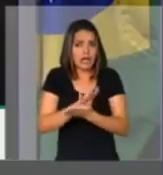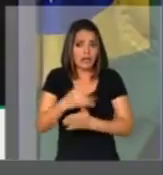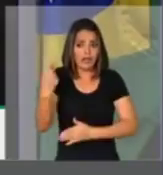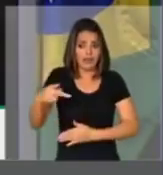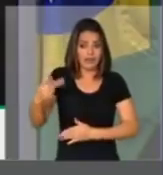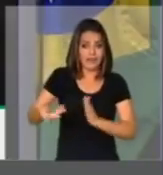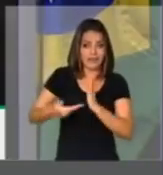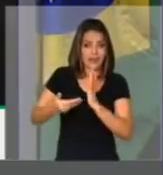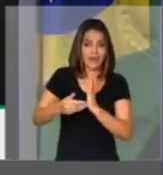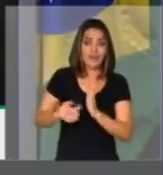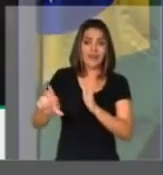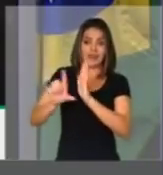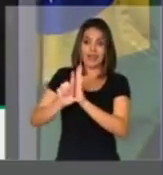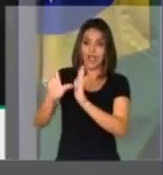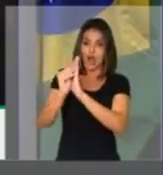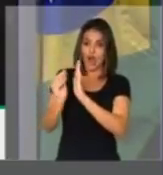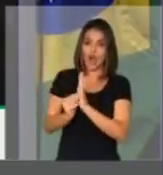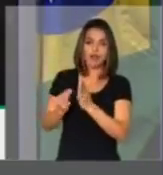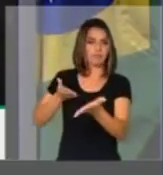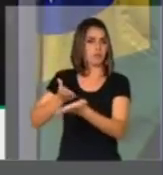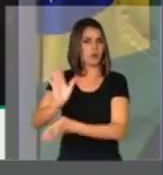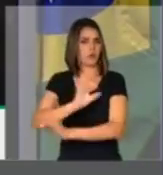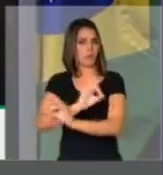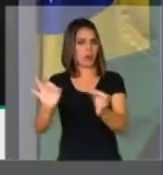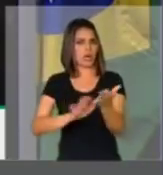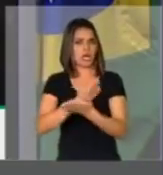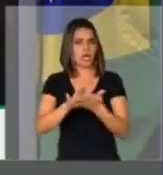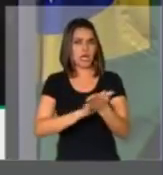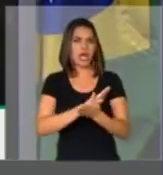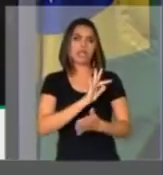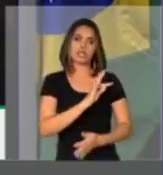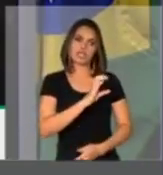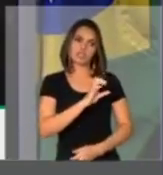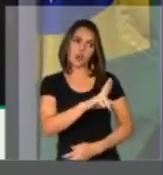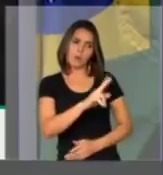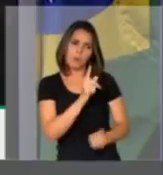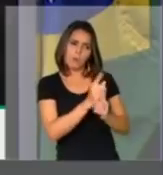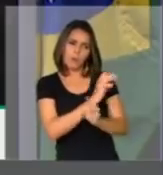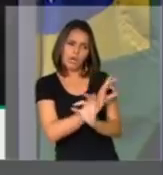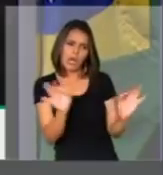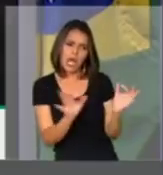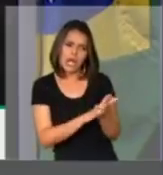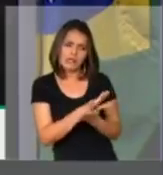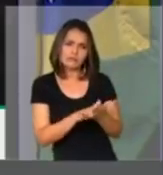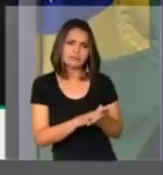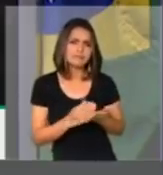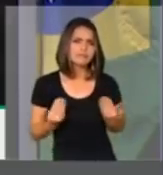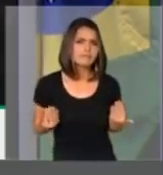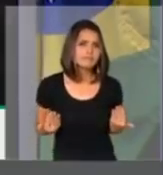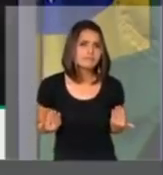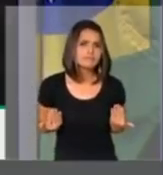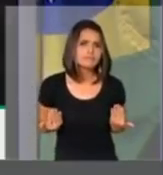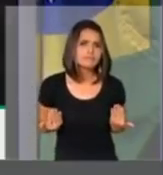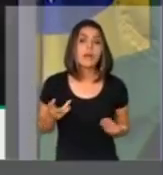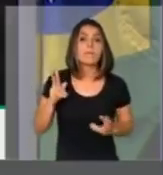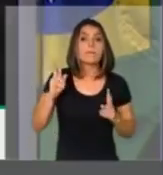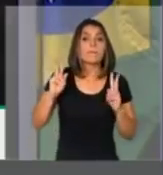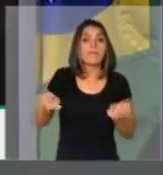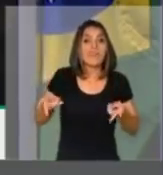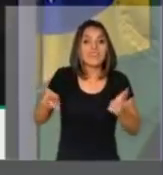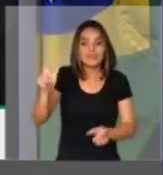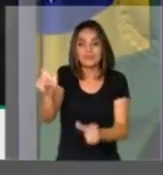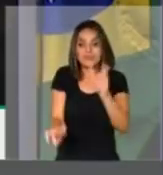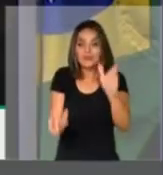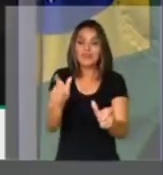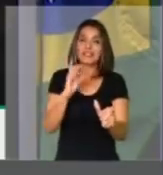nesta casa na lei orçamentária e não foi auditado pelo Tribunal de Contas da União. E, aliás, os mesmos